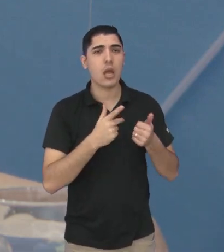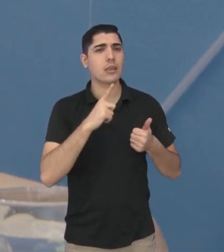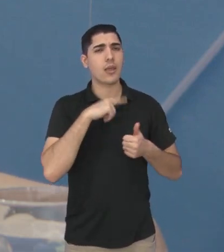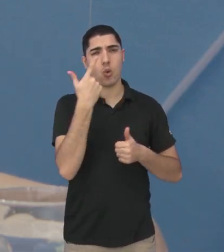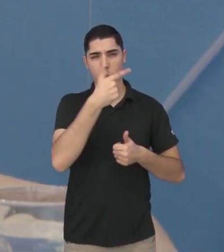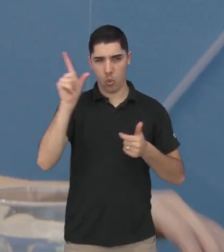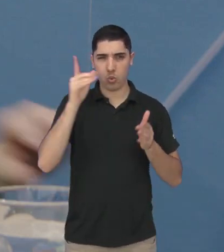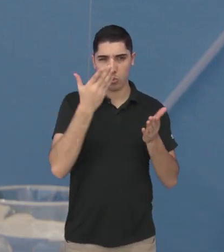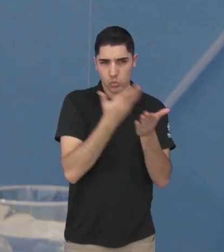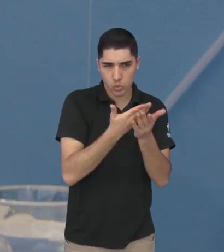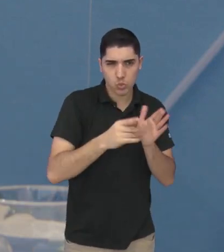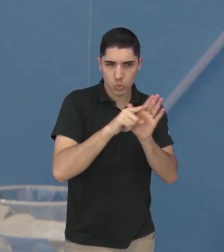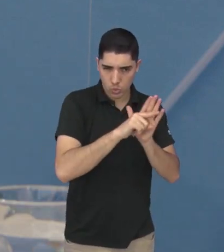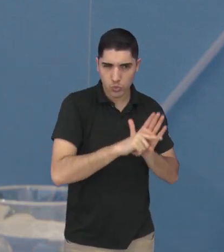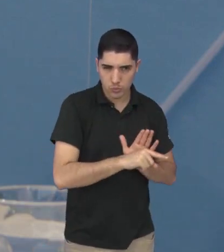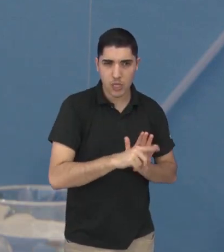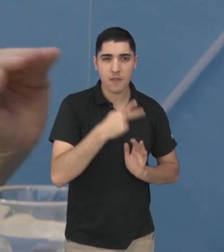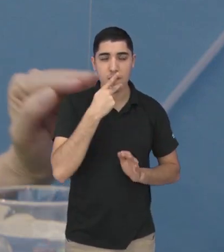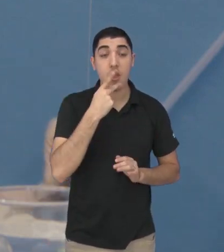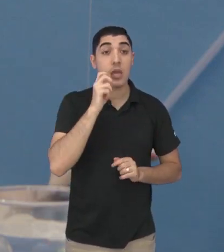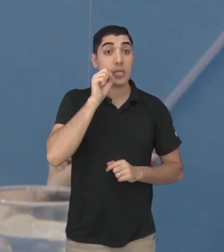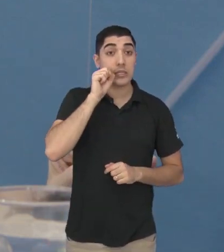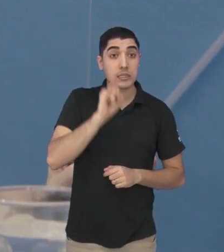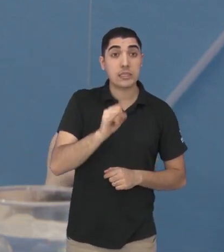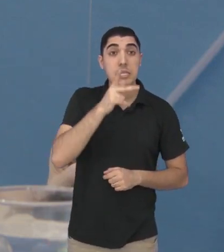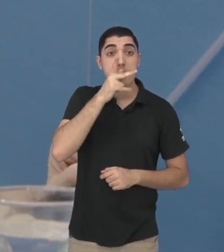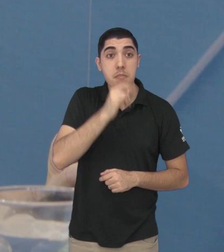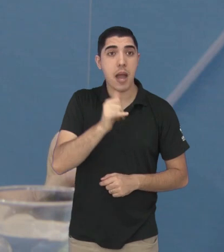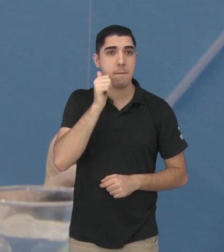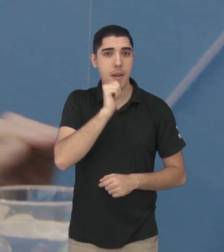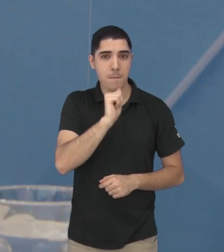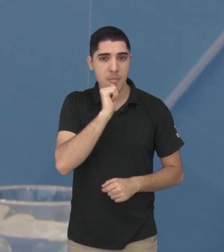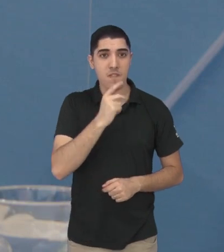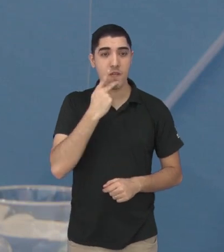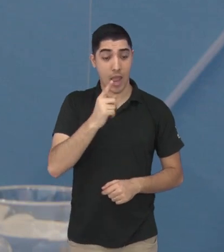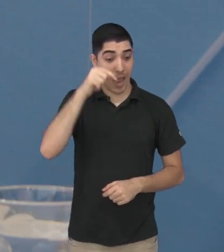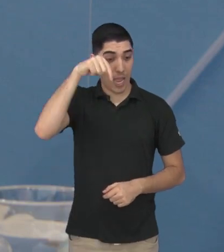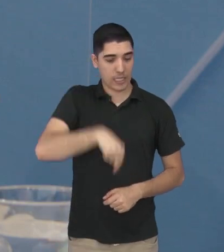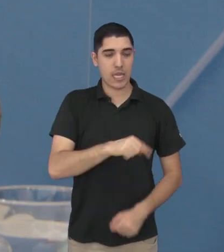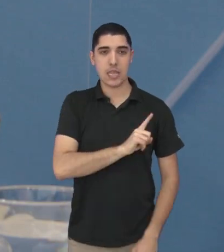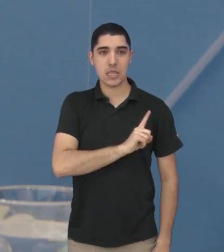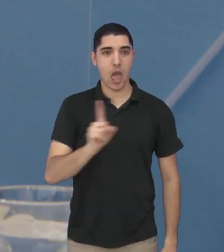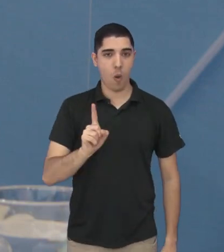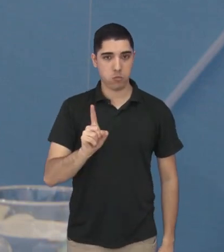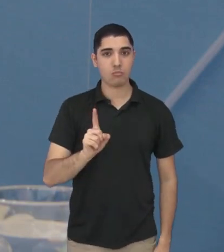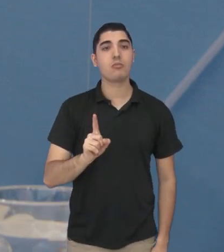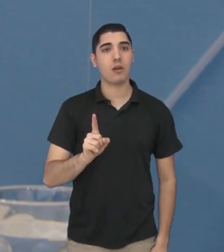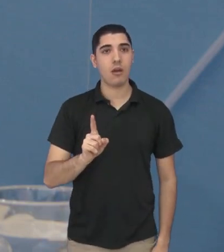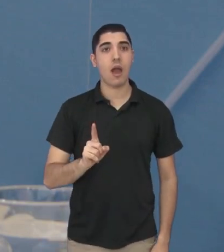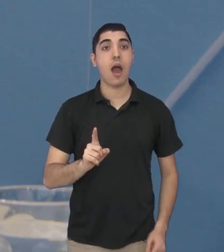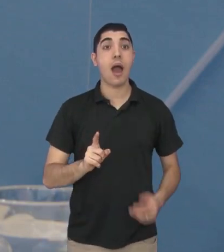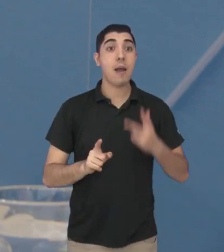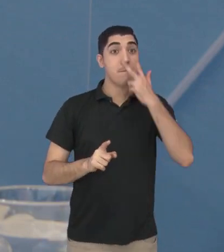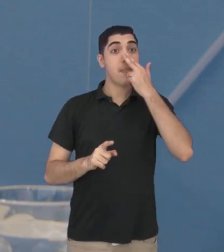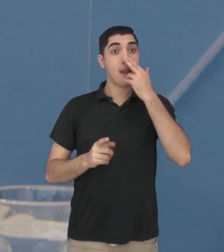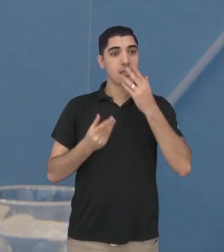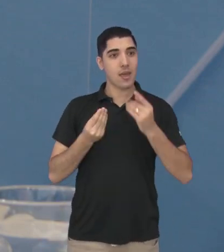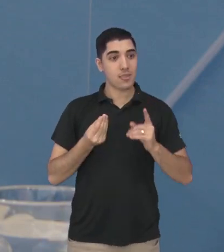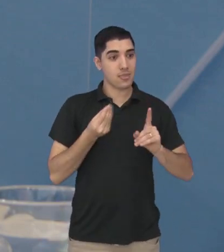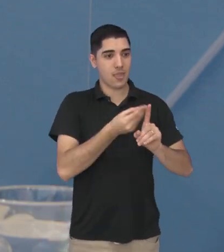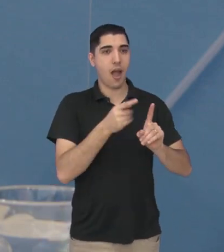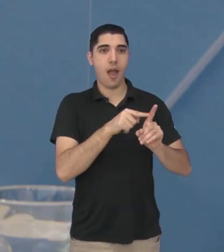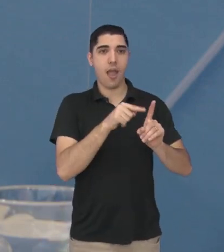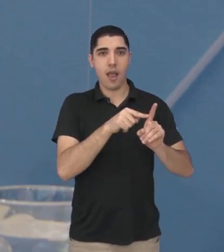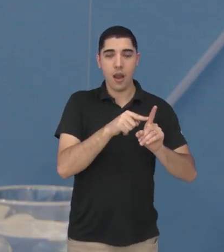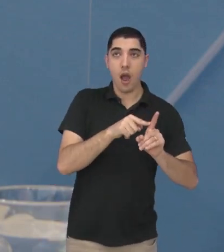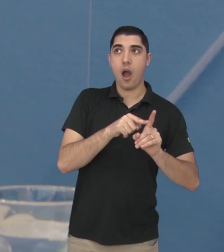dias falava sobre que só o posicionamento dos pais, no sentido de aqui não, já é um